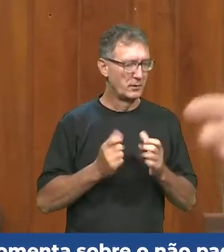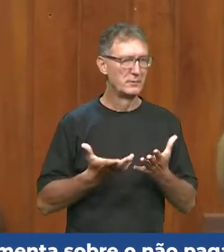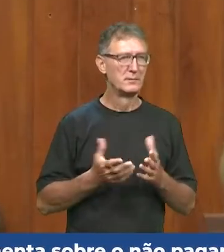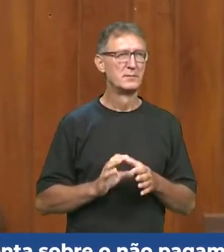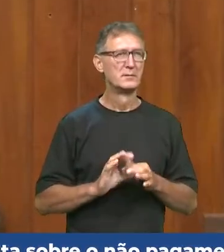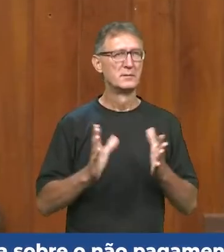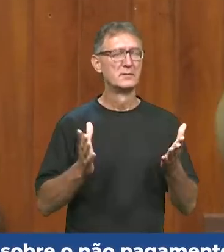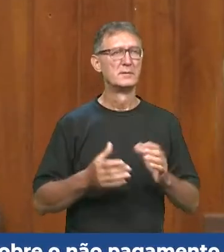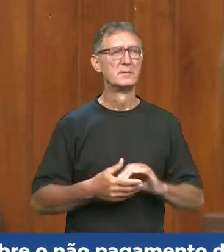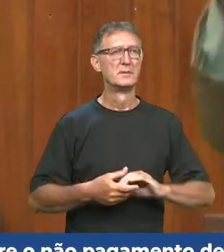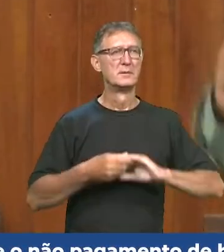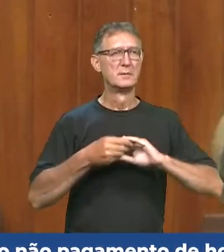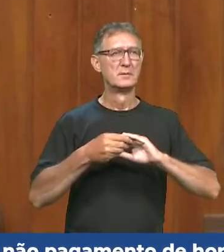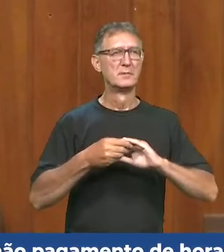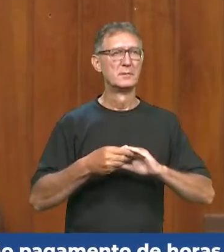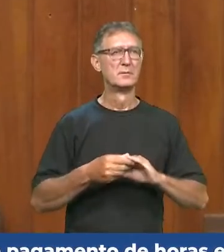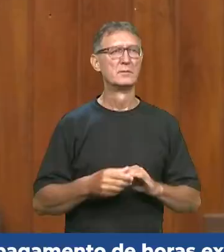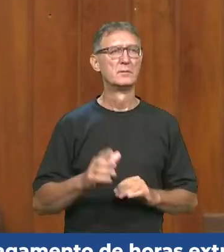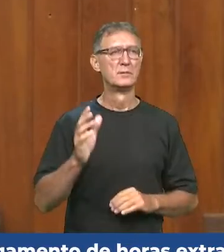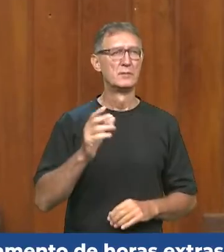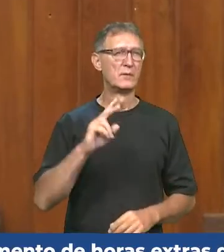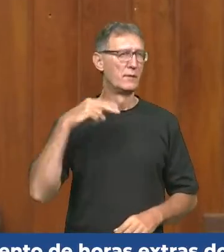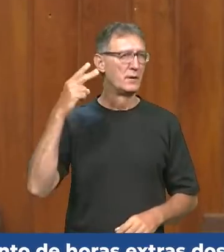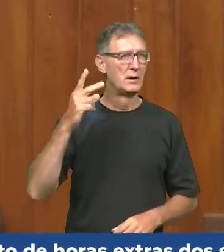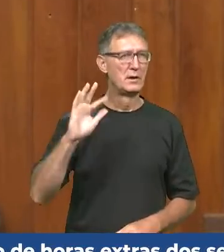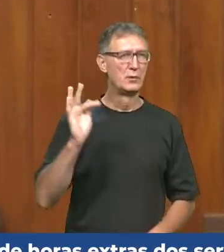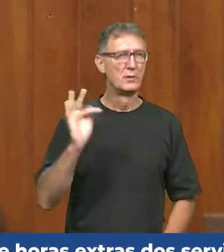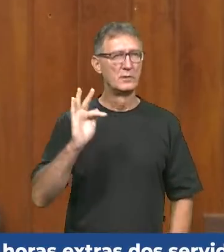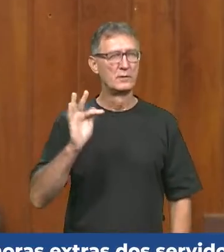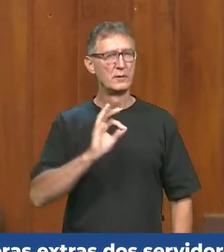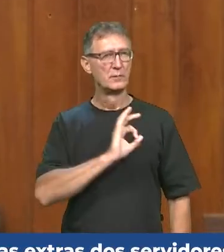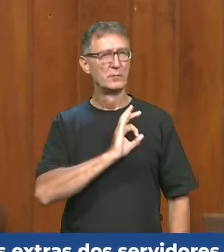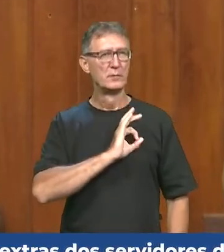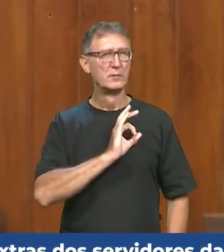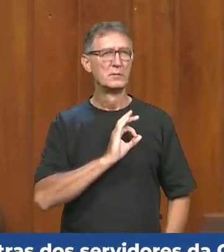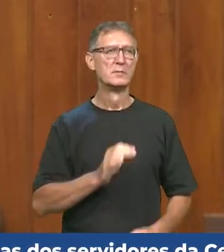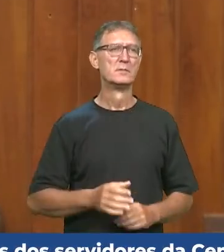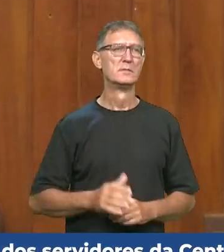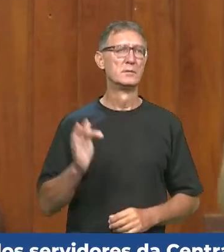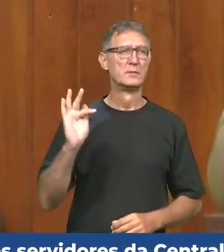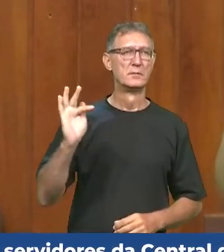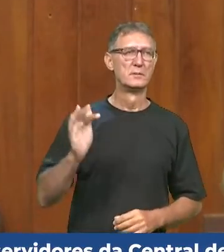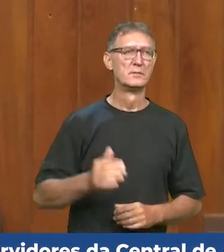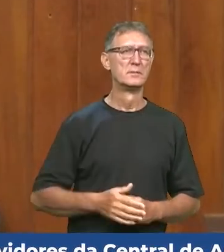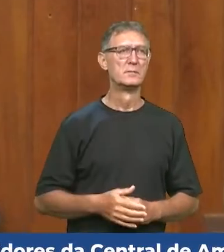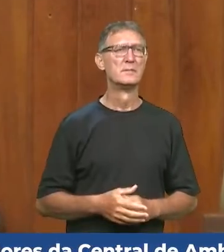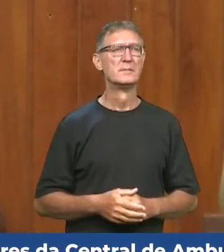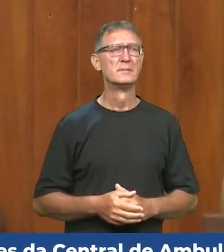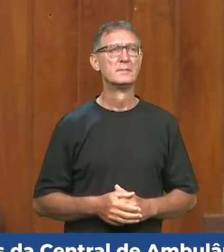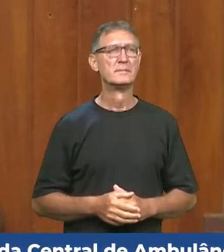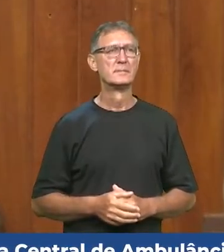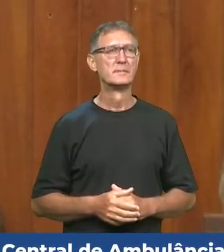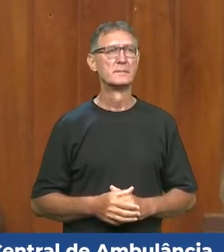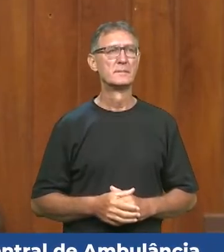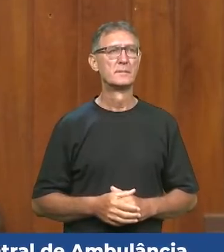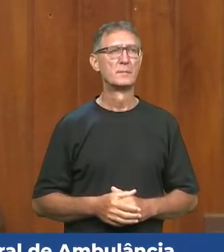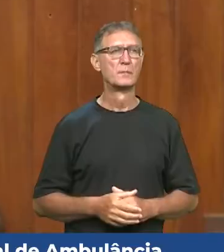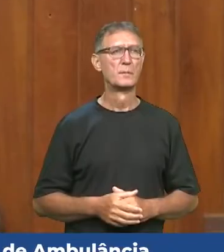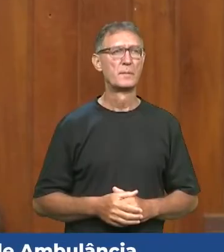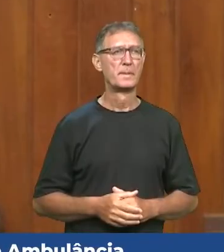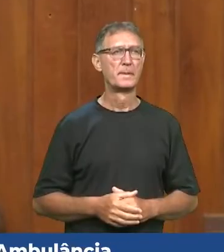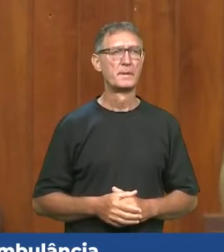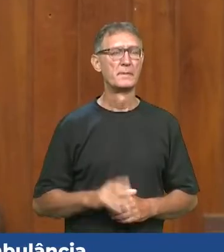Comentar o vereador FEF, que é policial também, e está tratando dessa matéria que trata